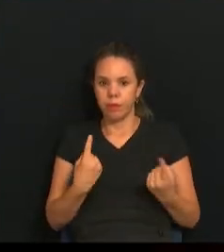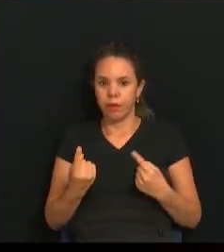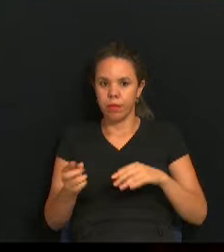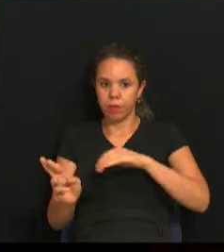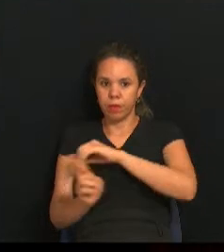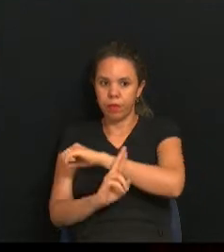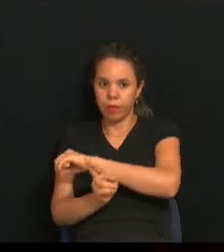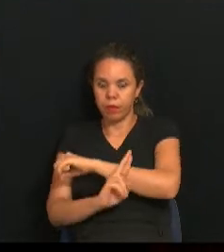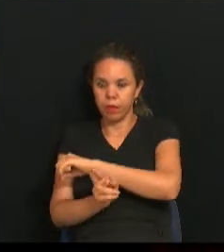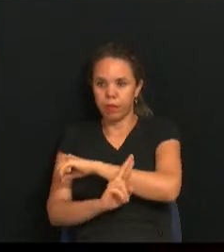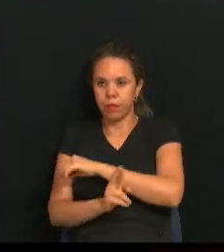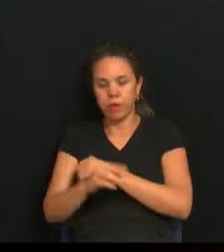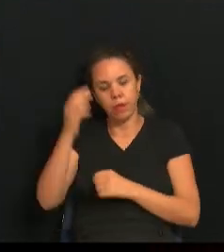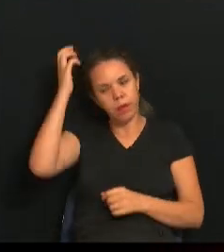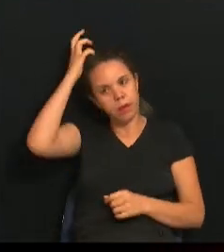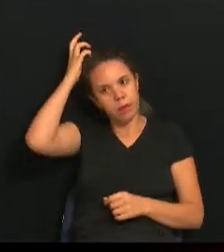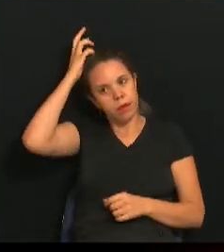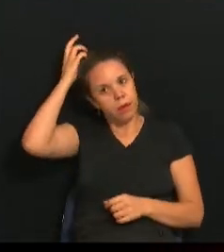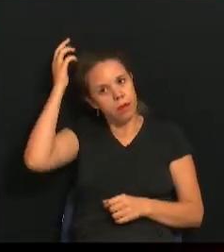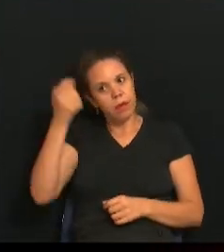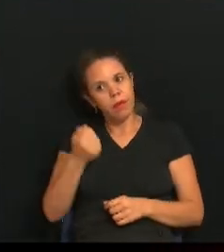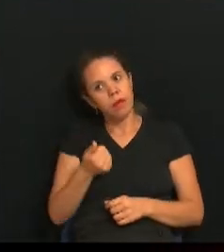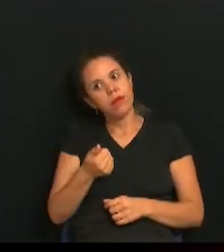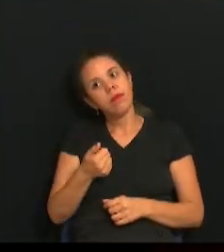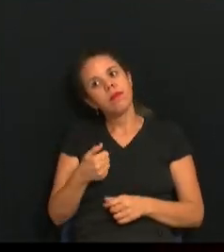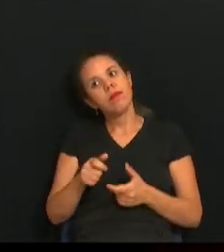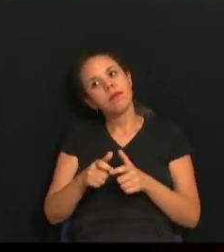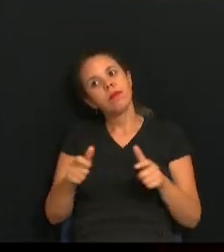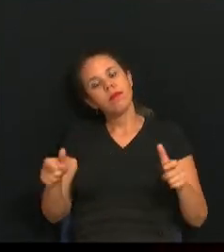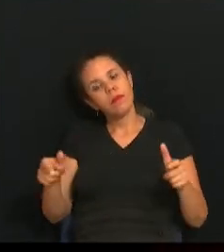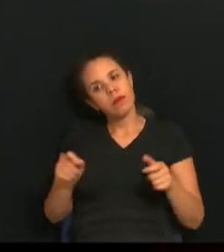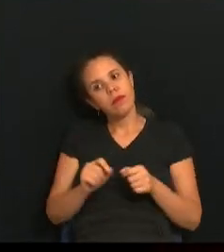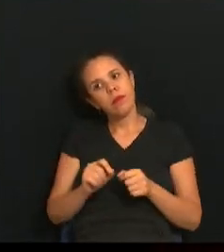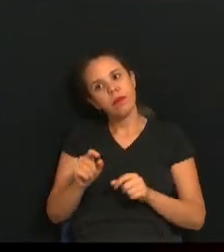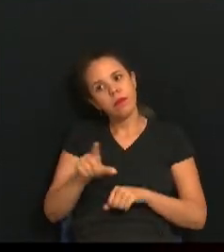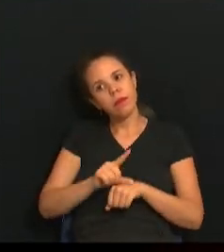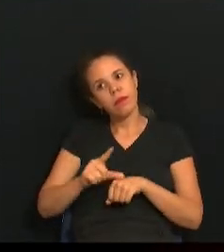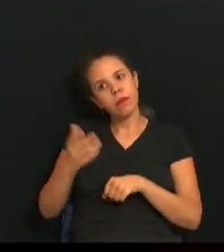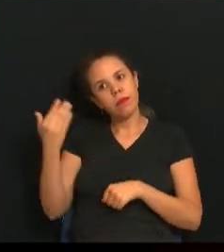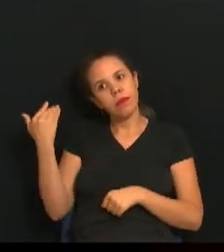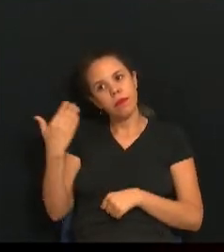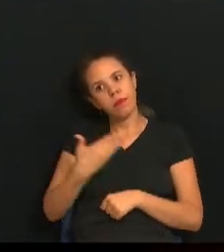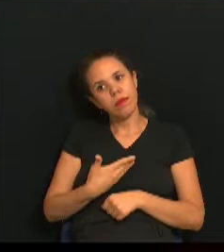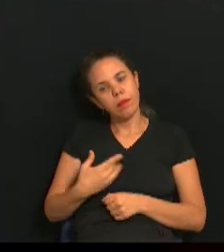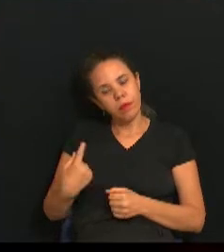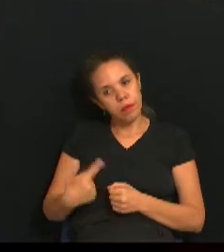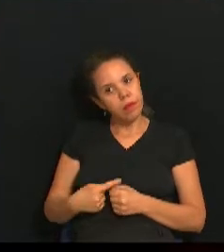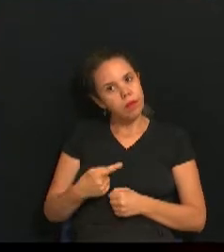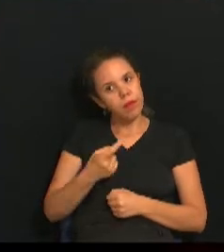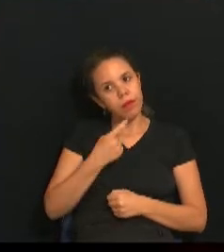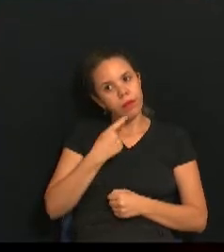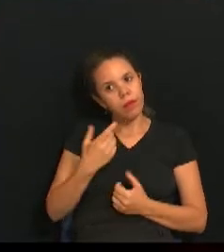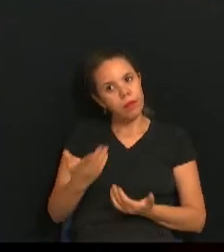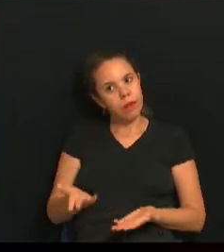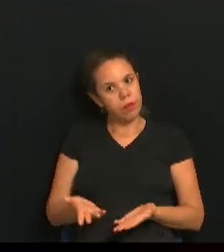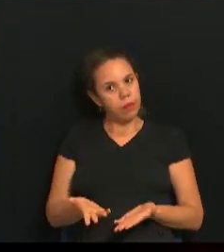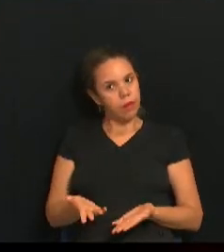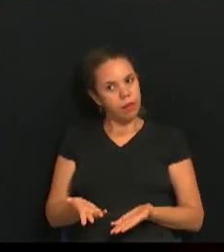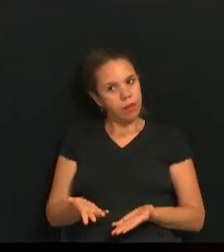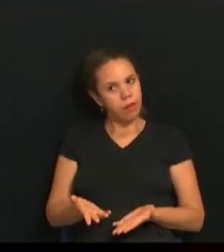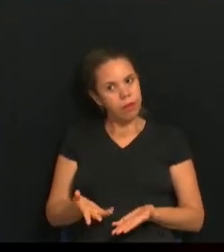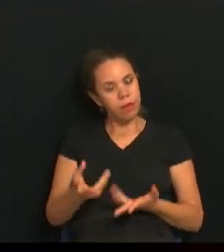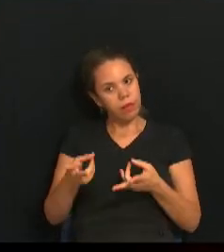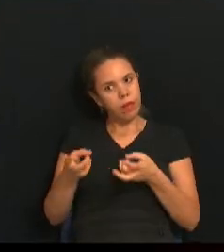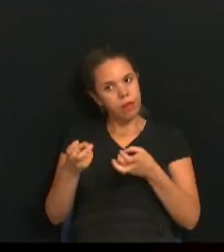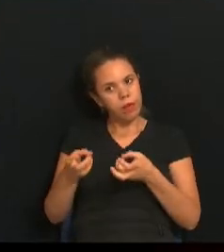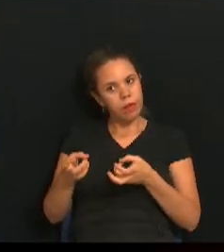rodoviários, que foi um pouco aí a dimensão feita na legislação do município de Campinas. Tanto que, ao olhar a